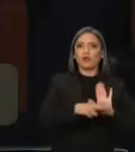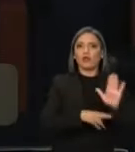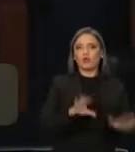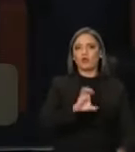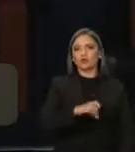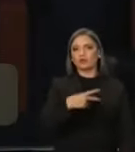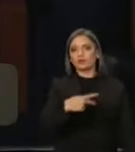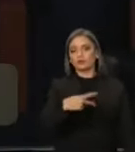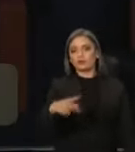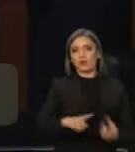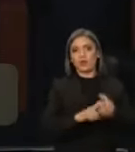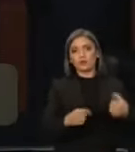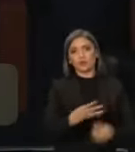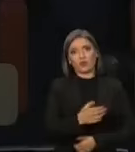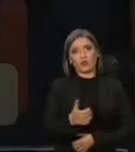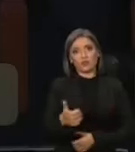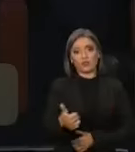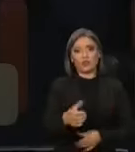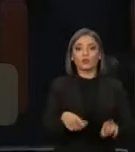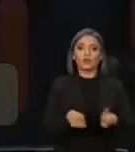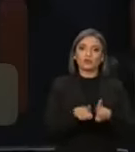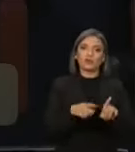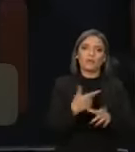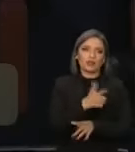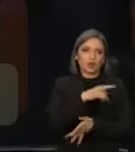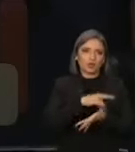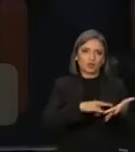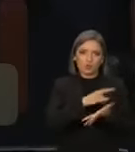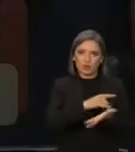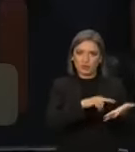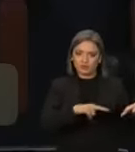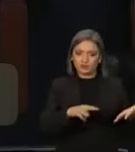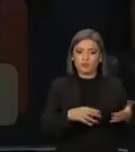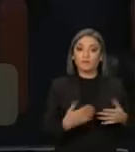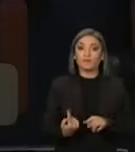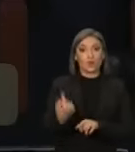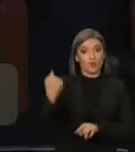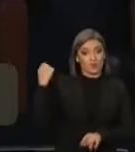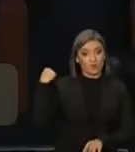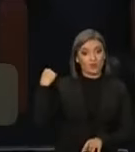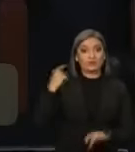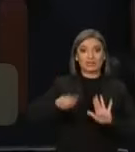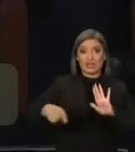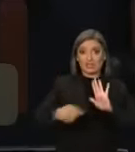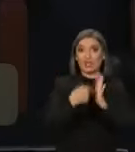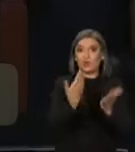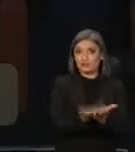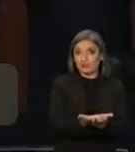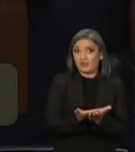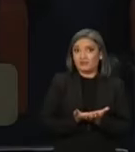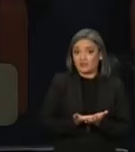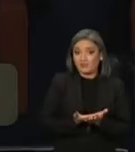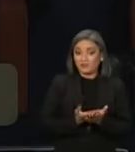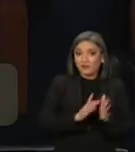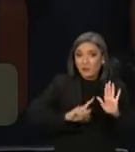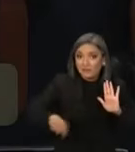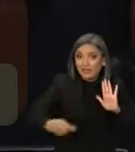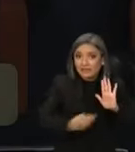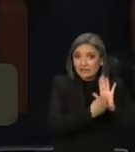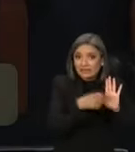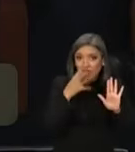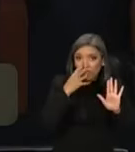41, e de tratado sobre o tema. E, na época, era recebimento de denúncia. Denúncia que imputa qual